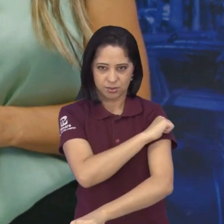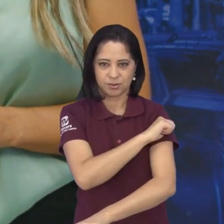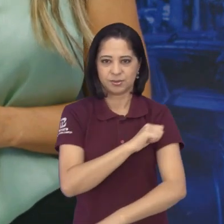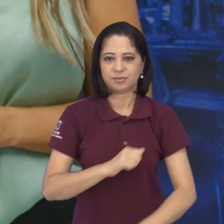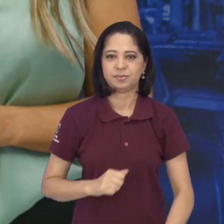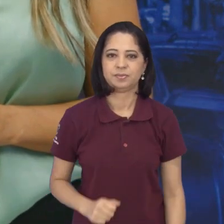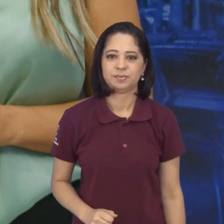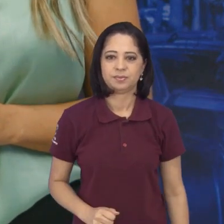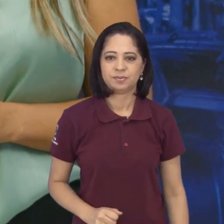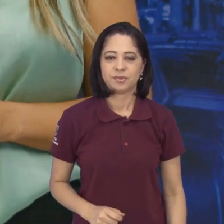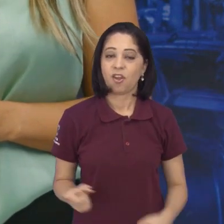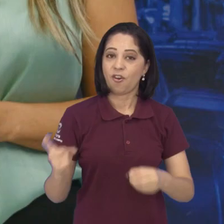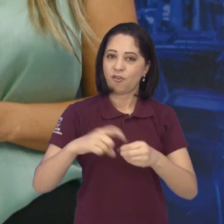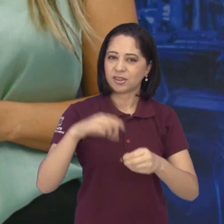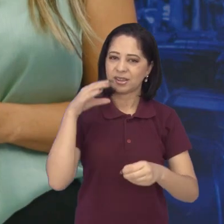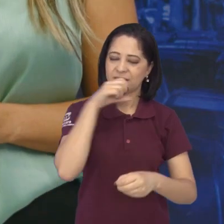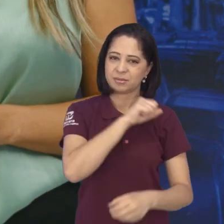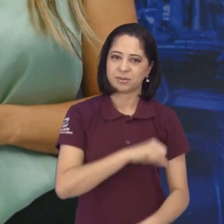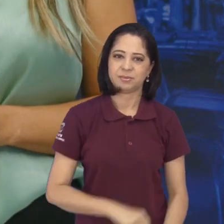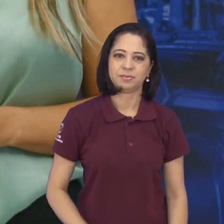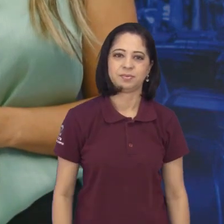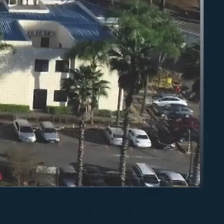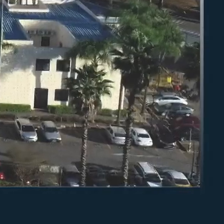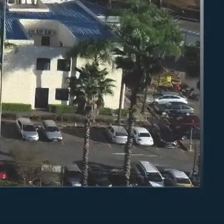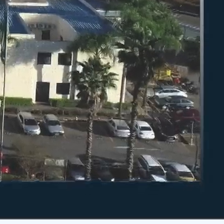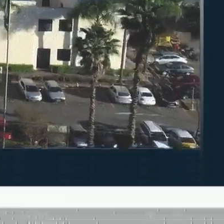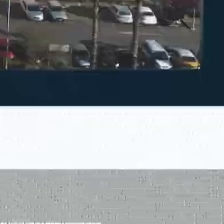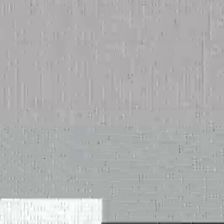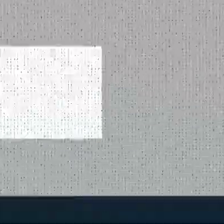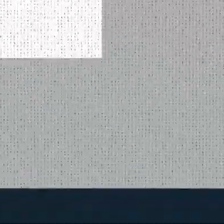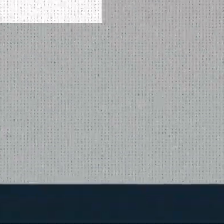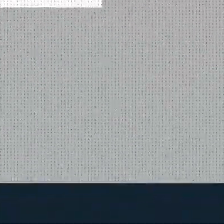do ensino fundamental. A gente volta já.